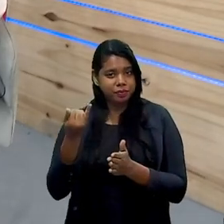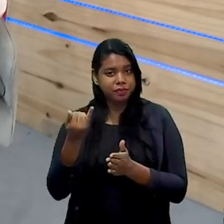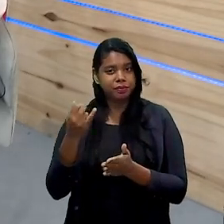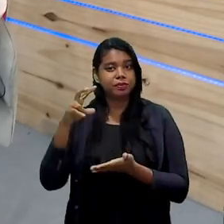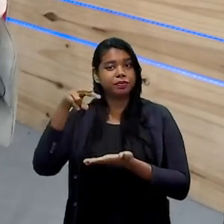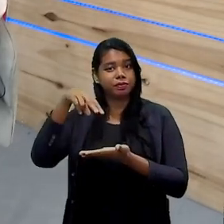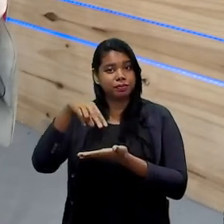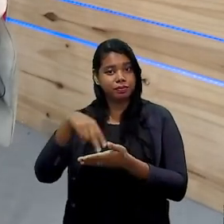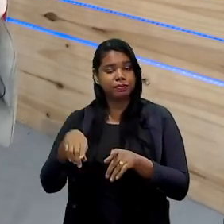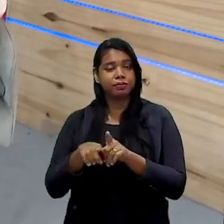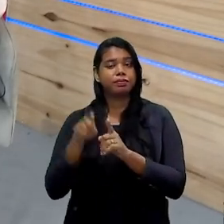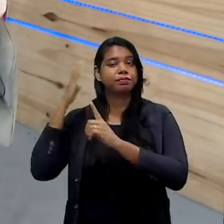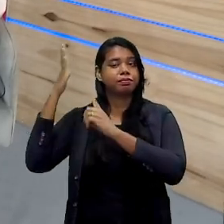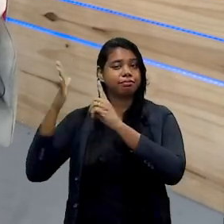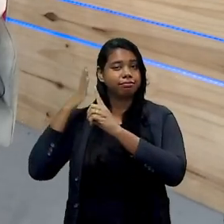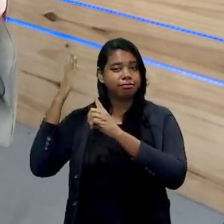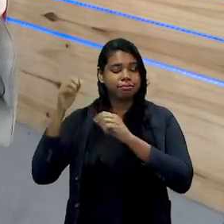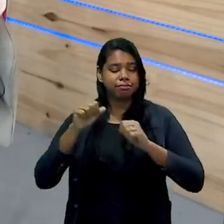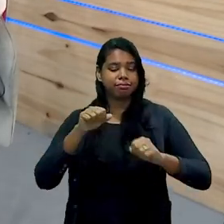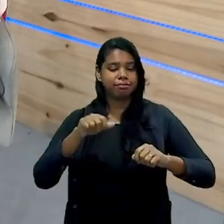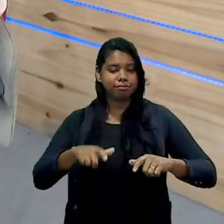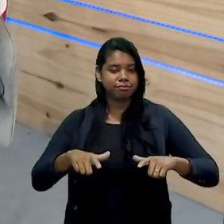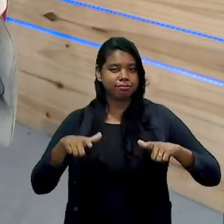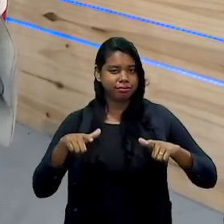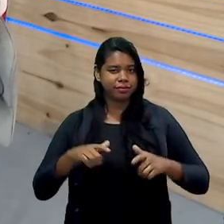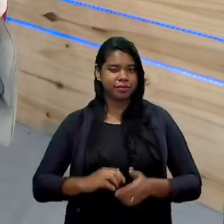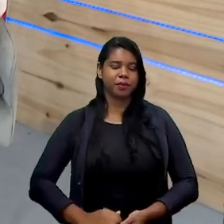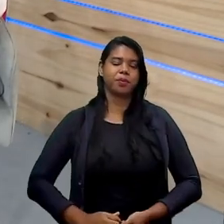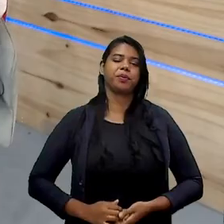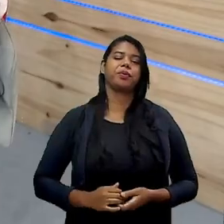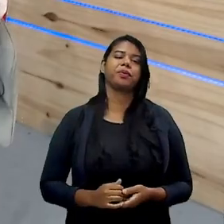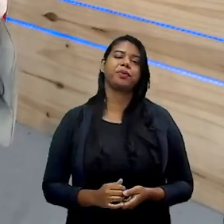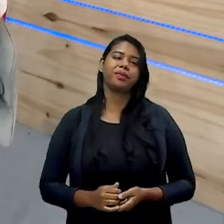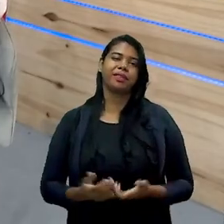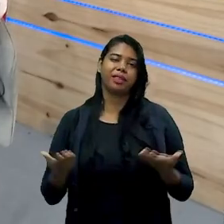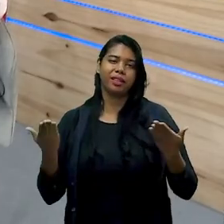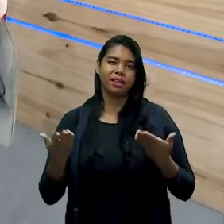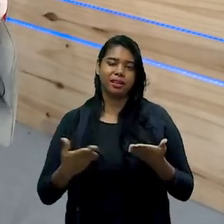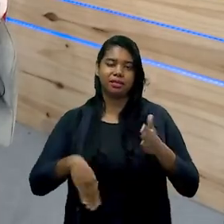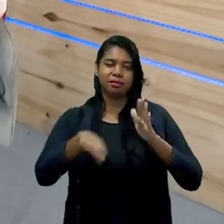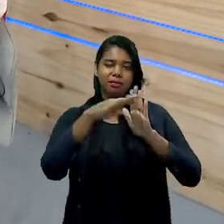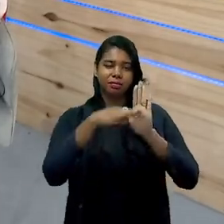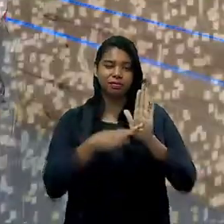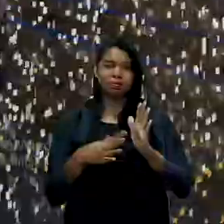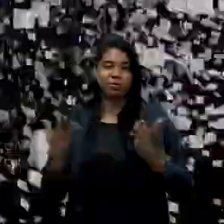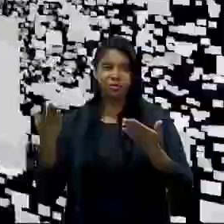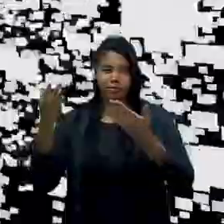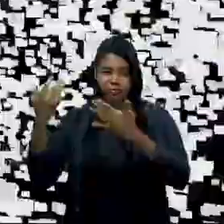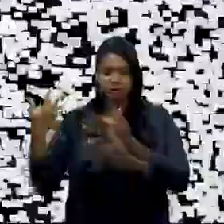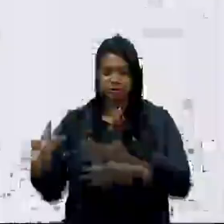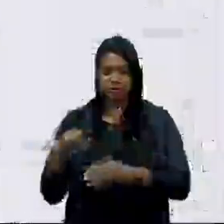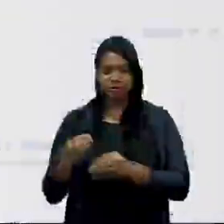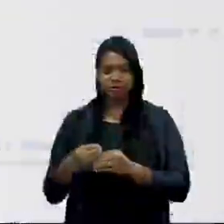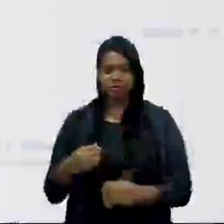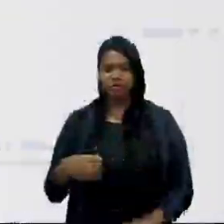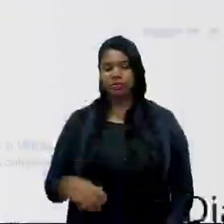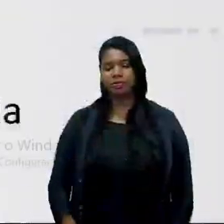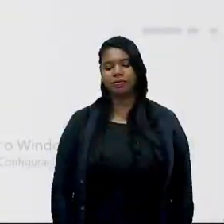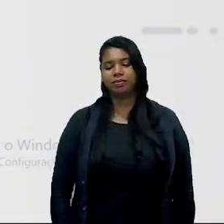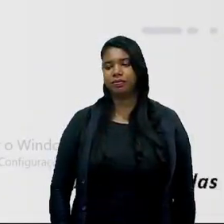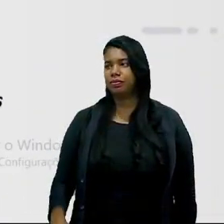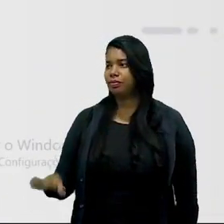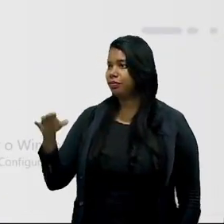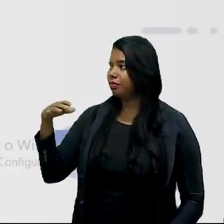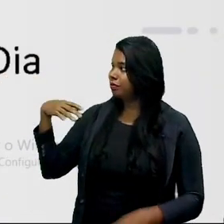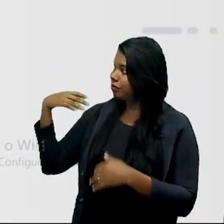palestra e garanta aí o seu certificado, tá certo? Então, vamos à nossa programação de hoje. Temos